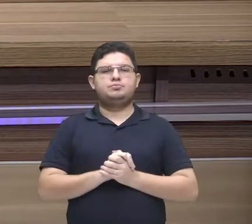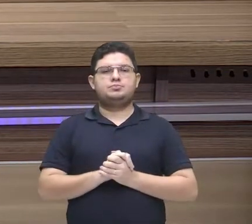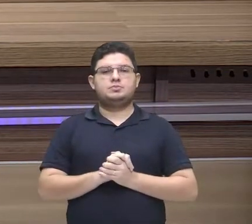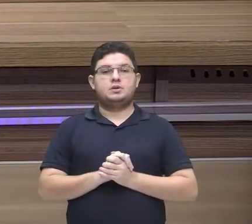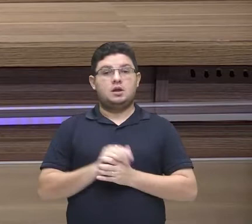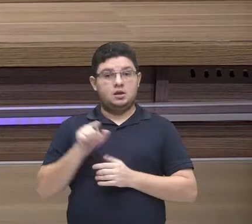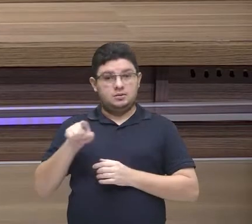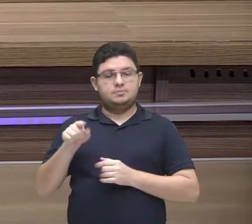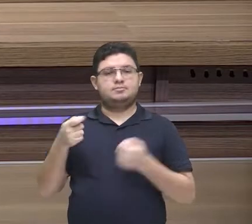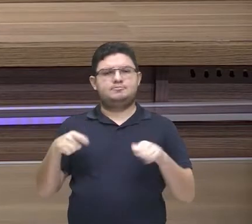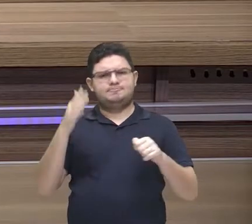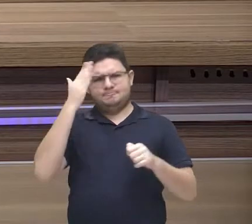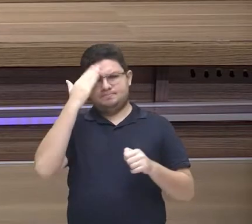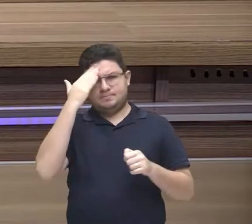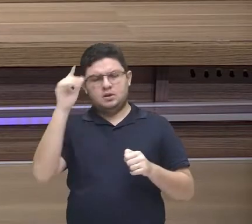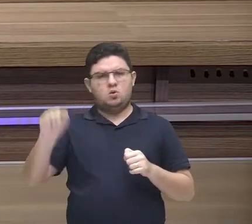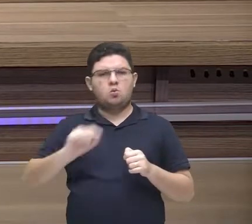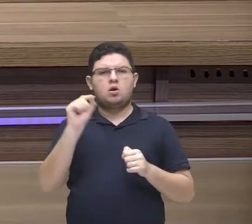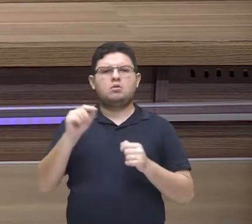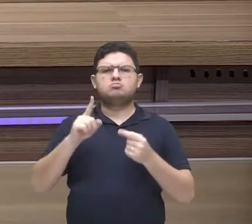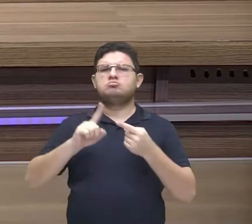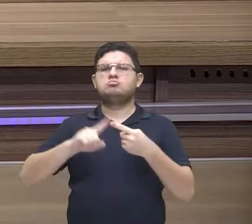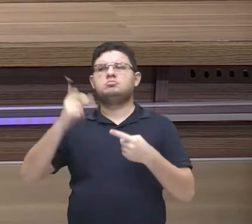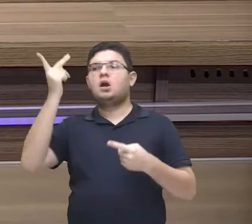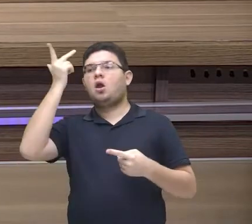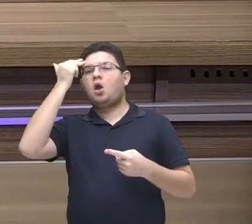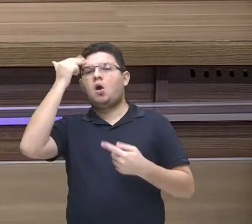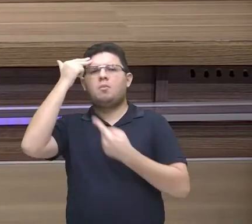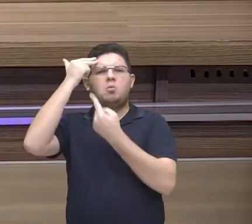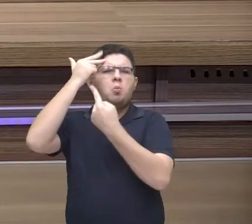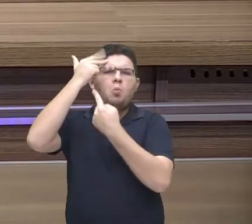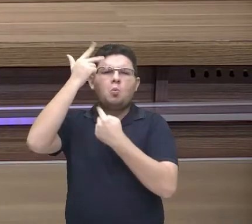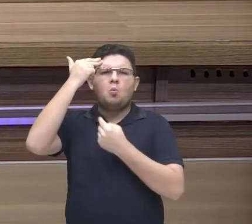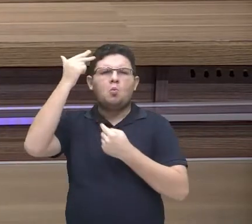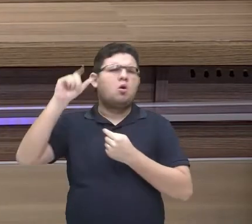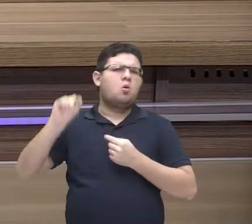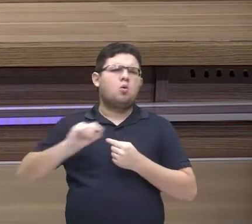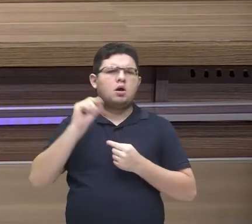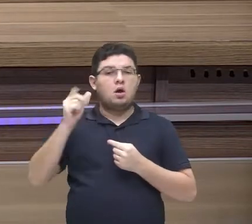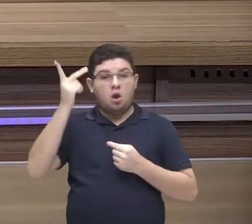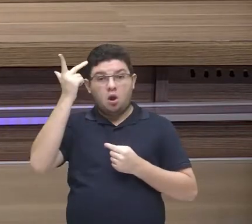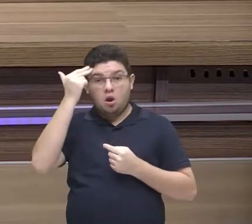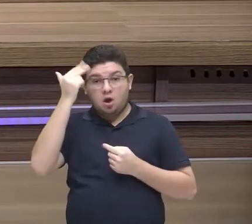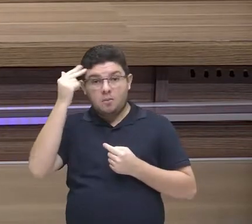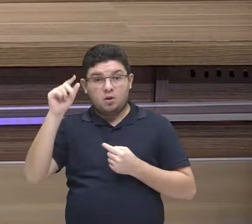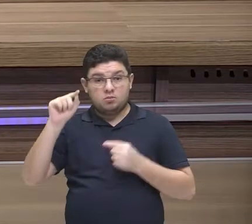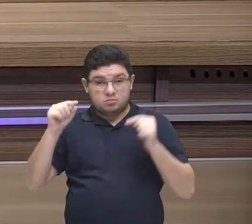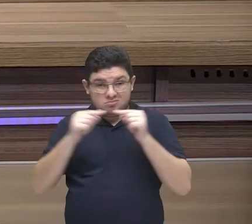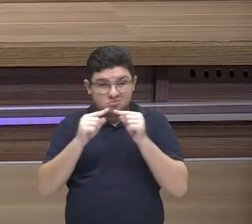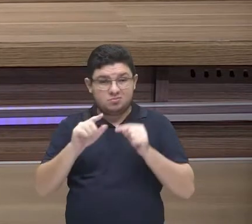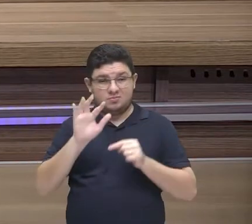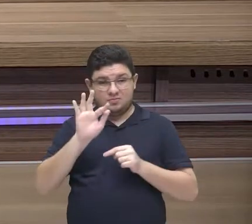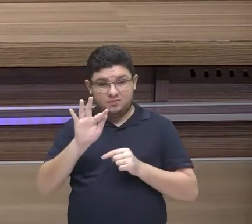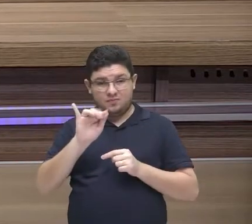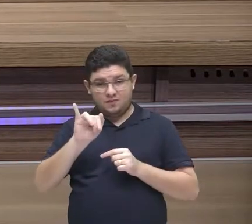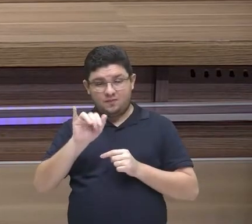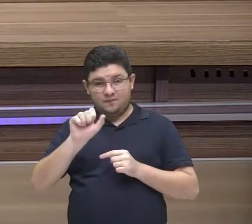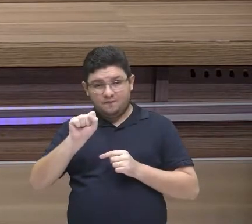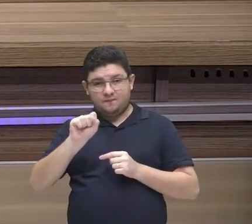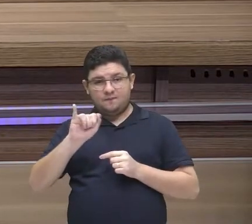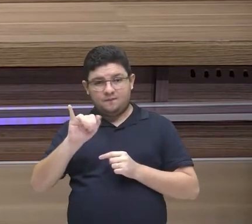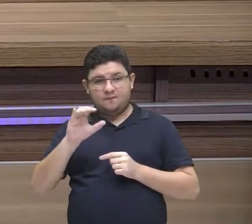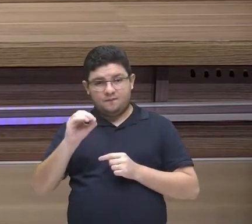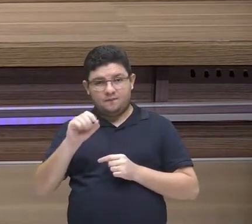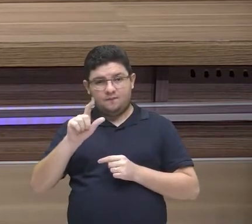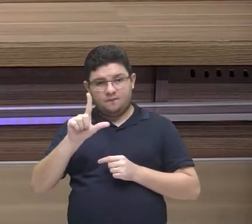saber o que é normal, né? Que a gente chama de normal, tudo aquilo que é fisiológico. Como funciona o